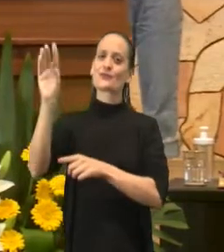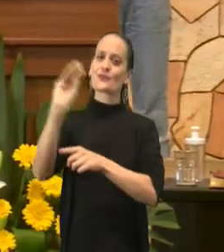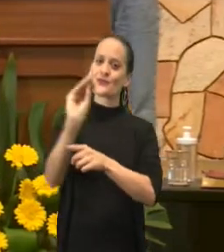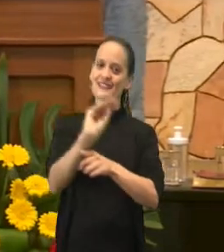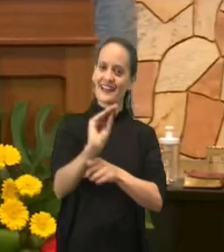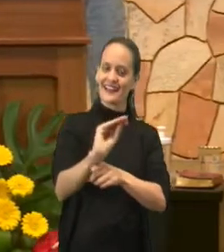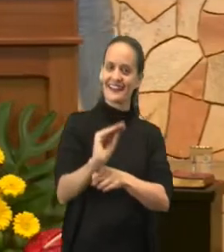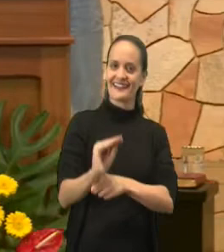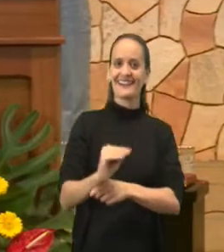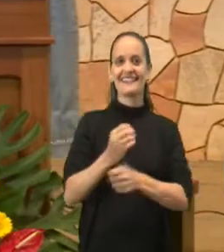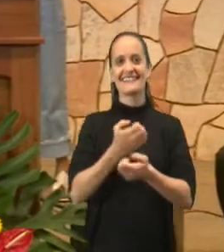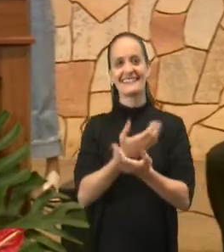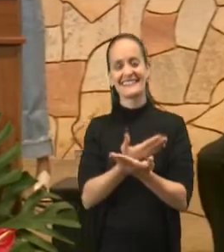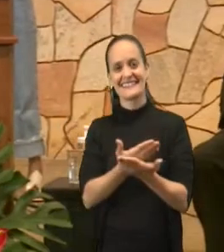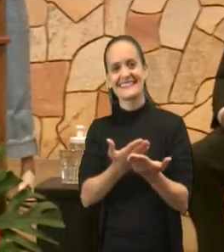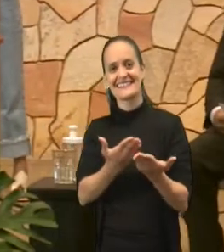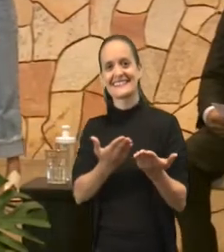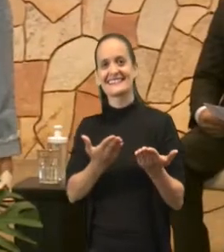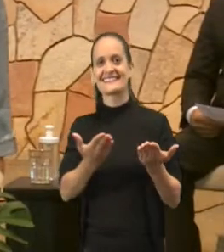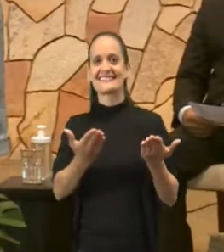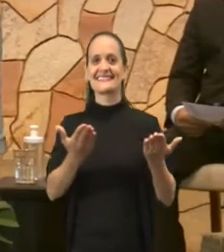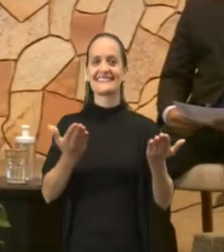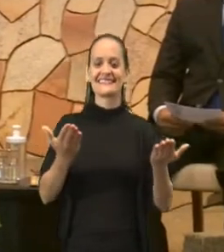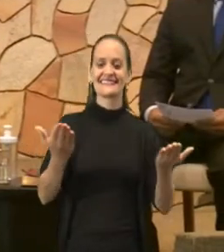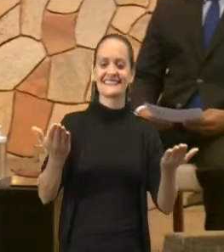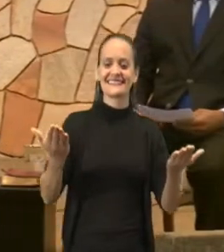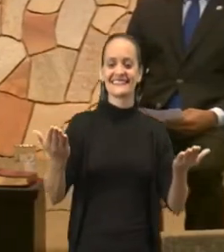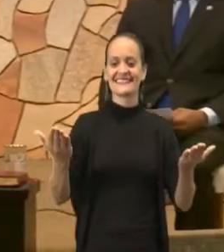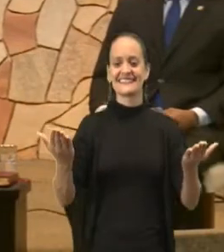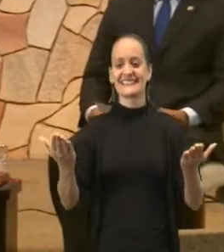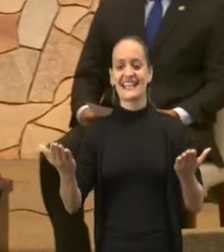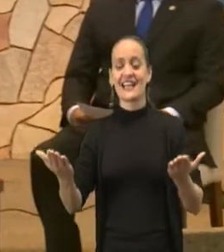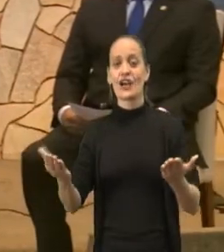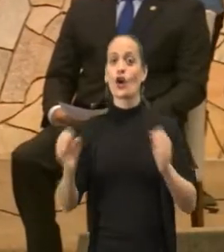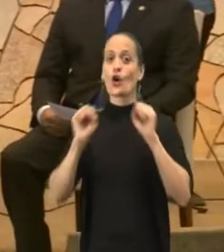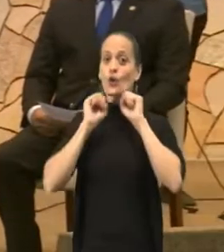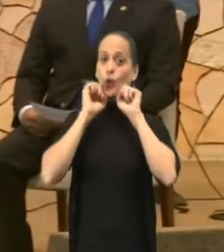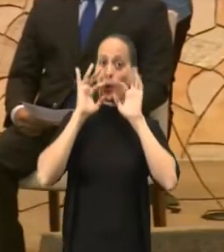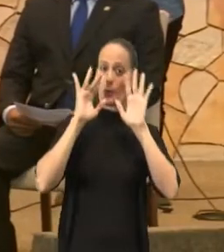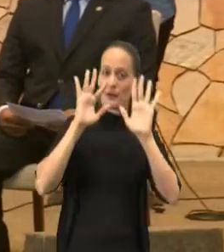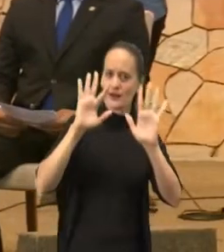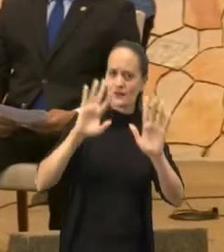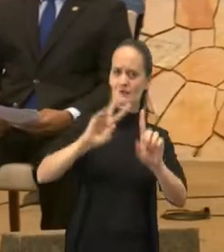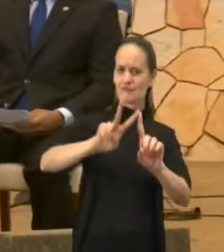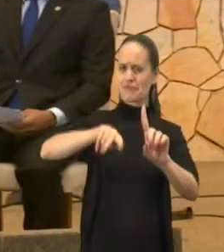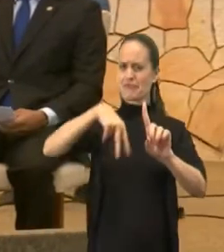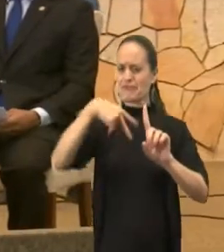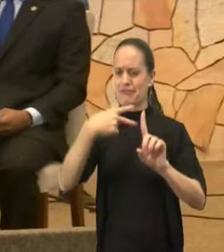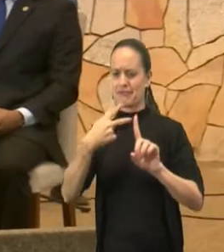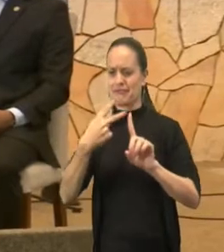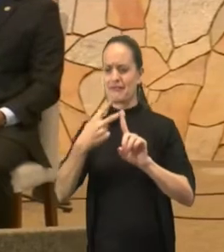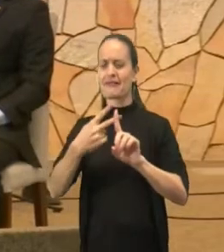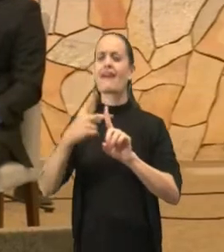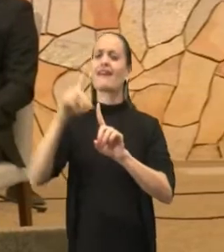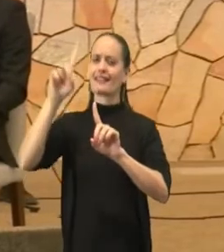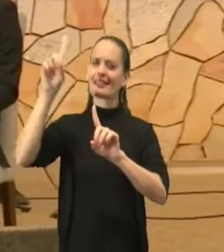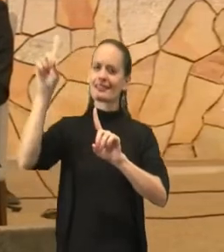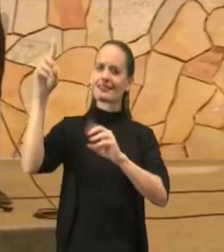Deus cuidará de ti. Com bênçãos mil te